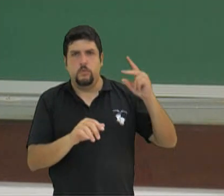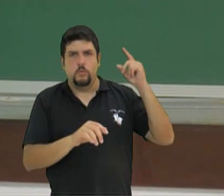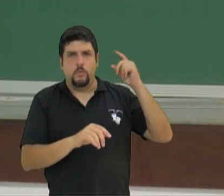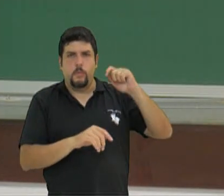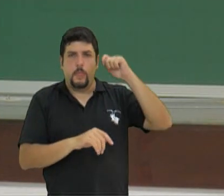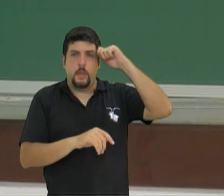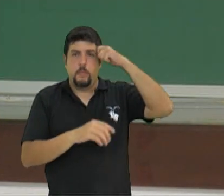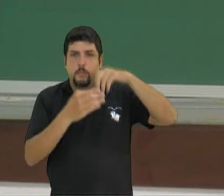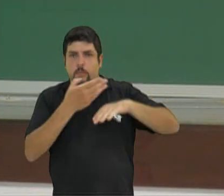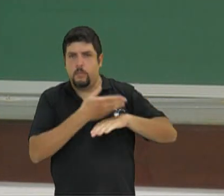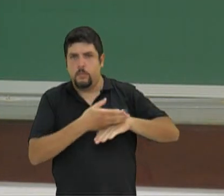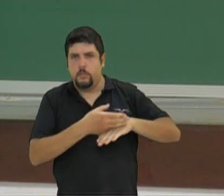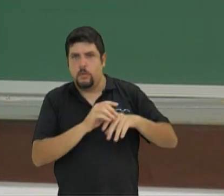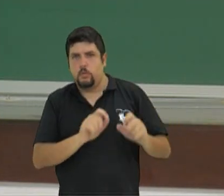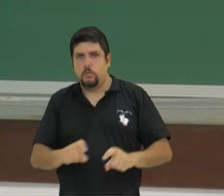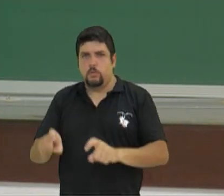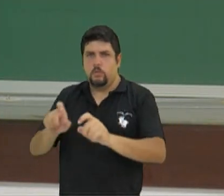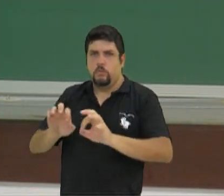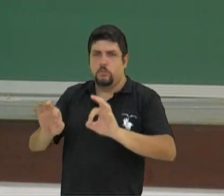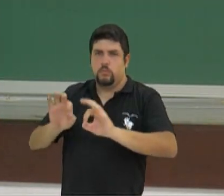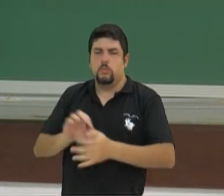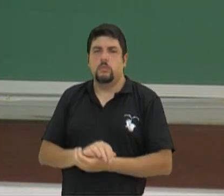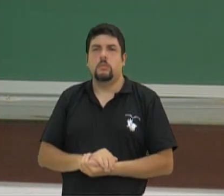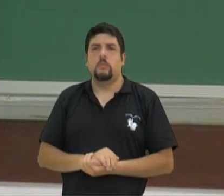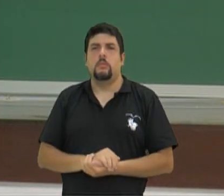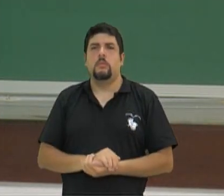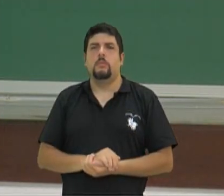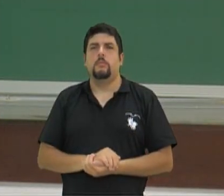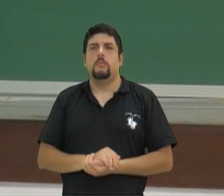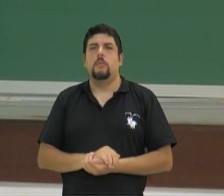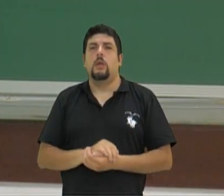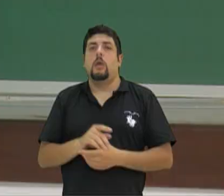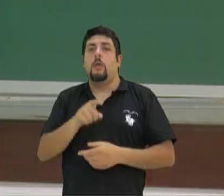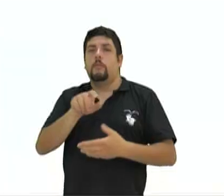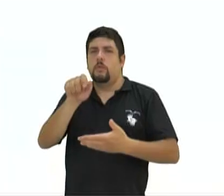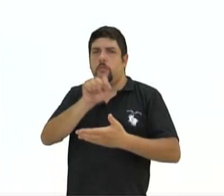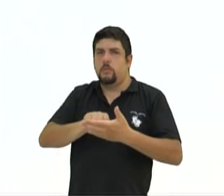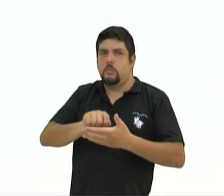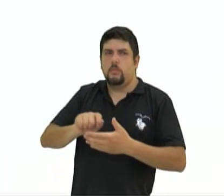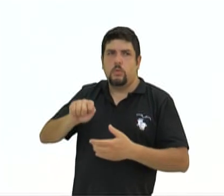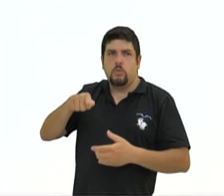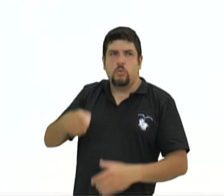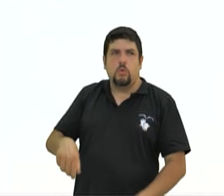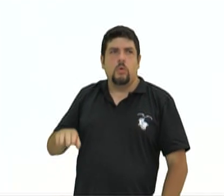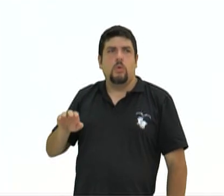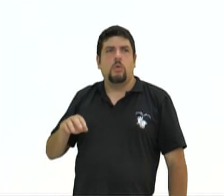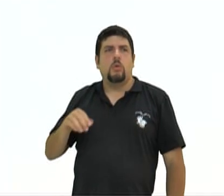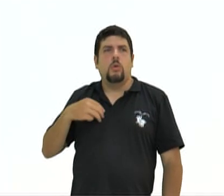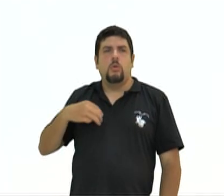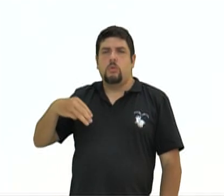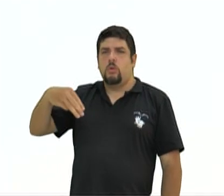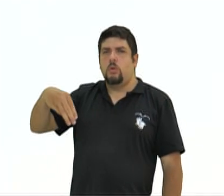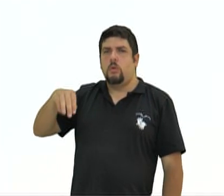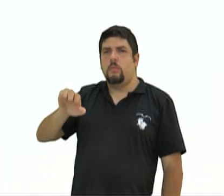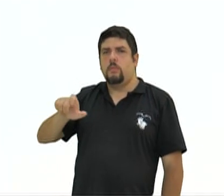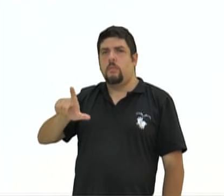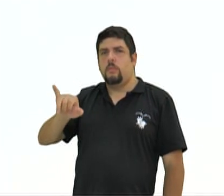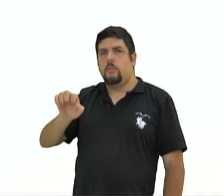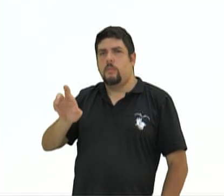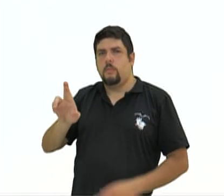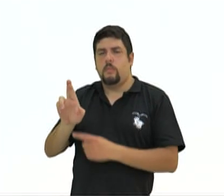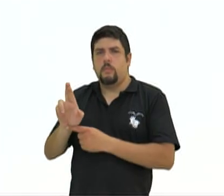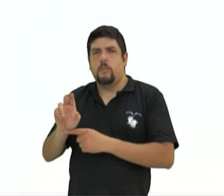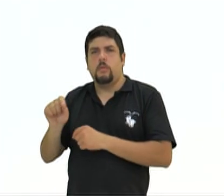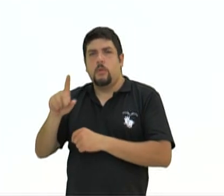e branco na época. Que a gente vai ver depois dessa pergunta. Escreva sobre o Méliès, suas criações para a indústria